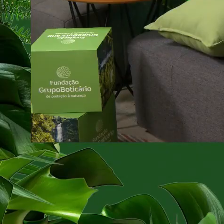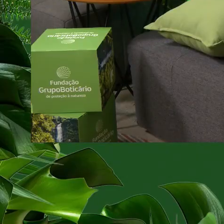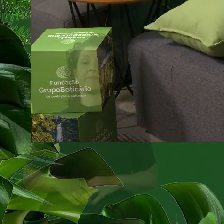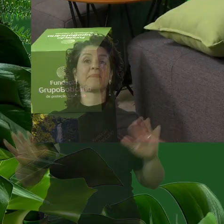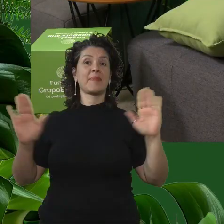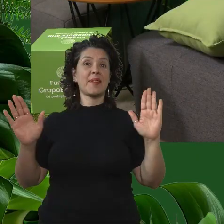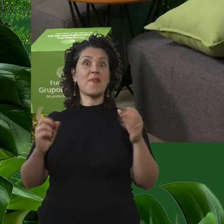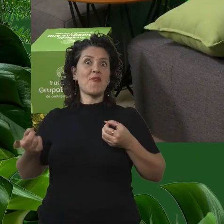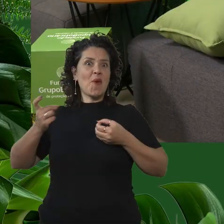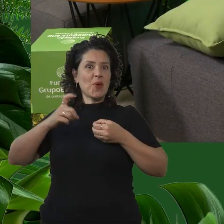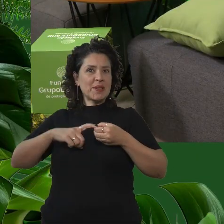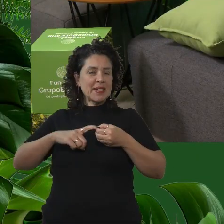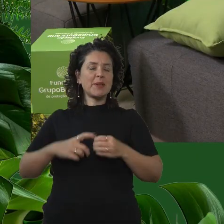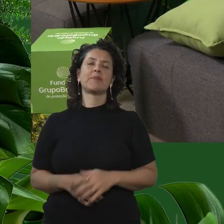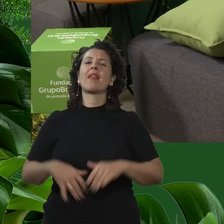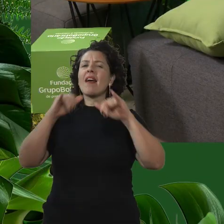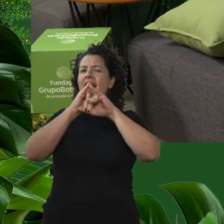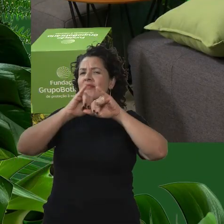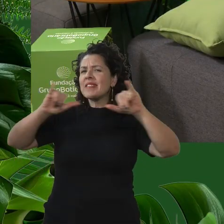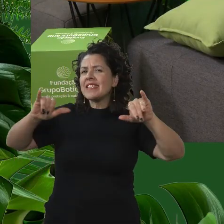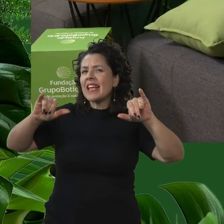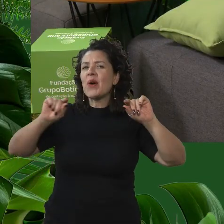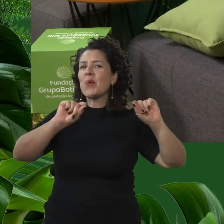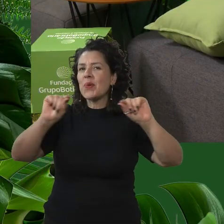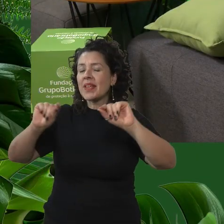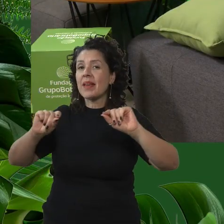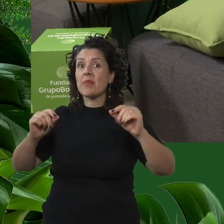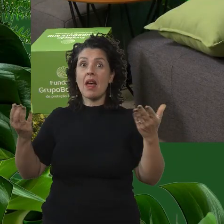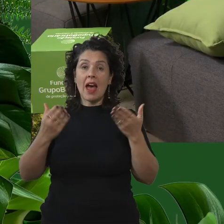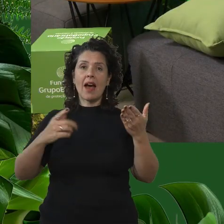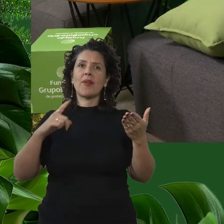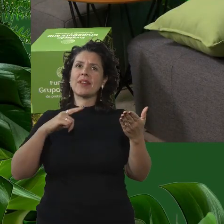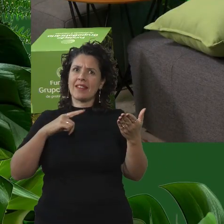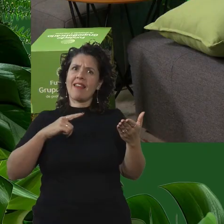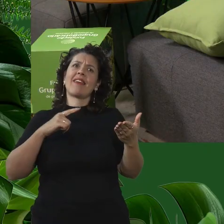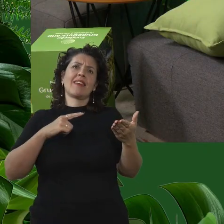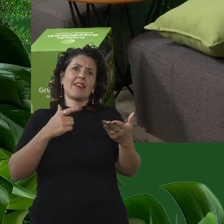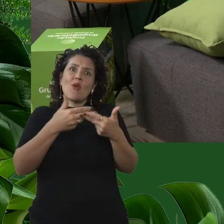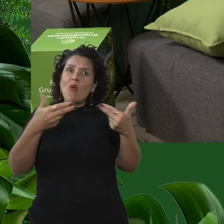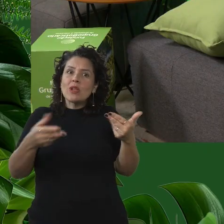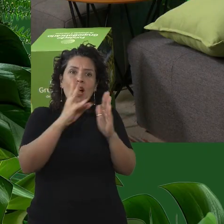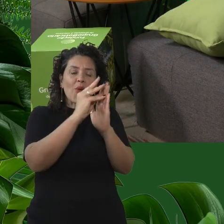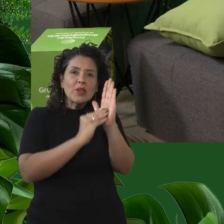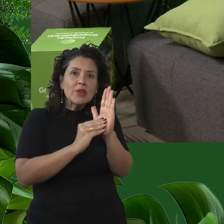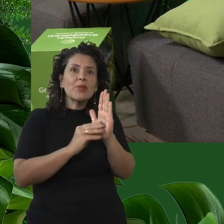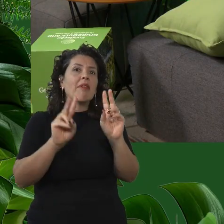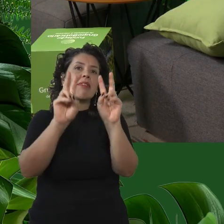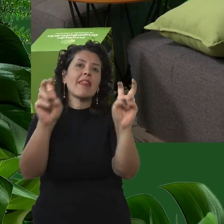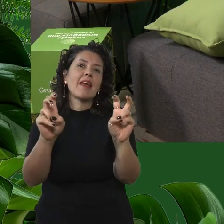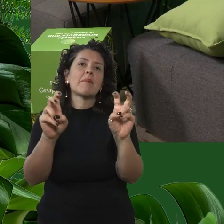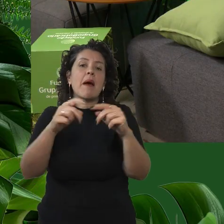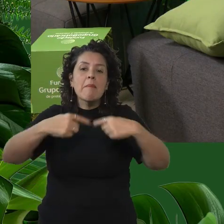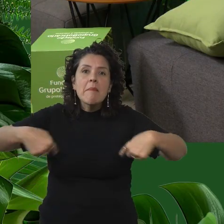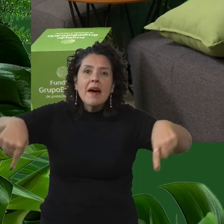De volta aqui, pessoal. Então, só para dizer mais uma vez para vocês que agora a gente vai imergir vocês mais um pouquinho aí em Baía de Guanabara. Então, a gente vai trazer